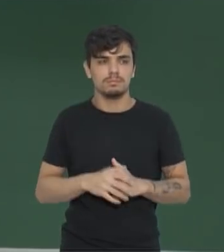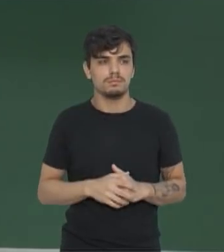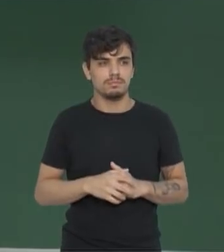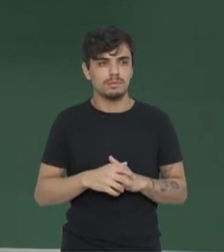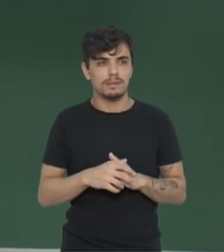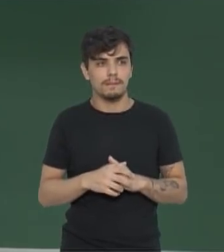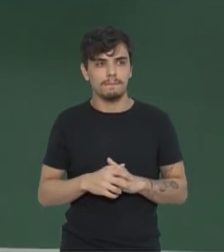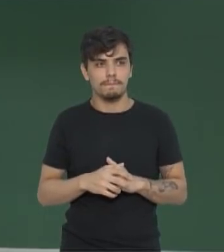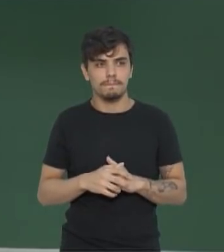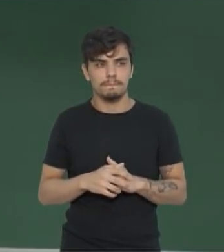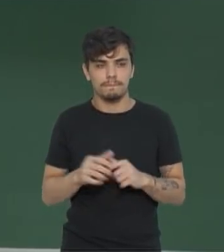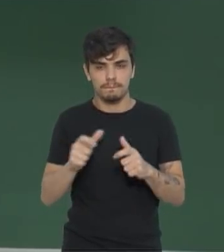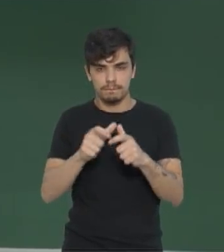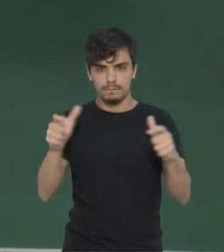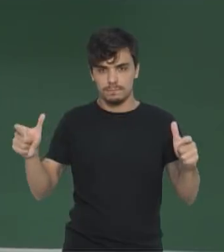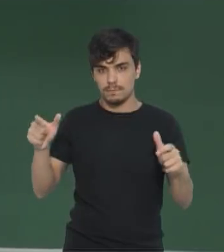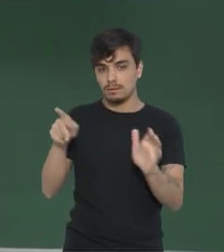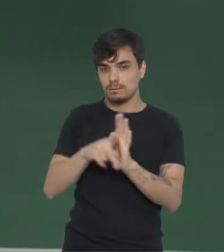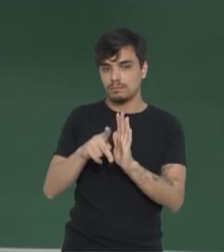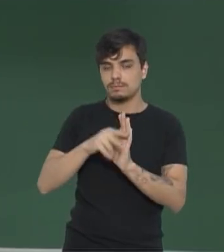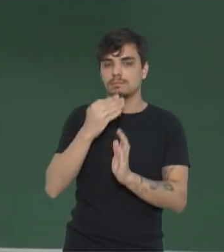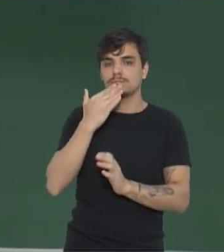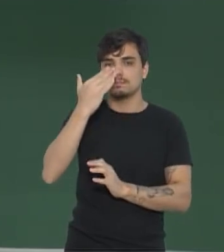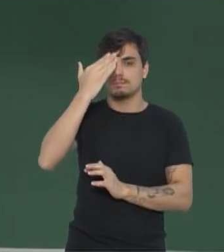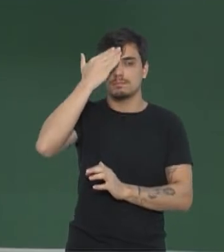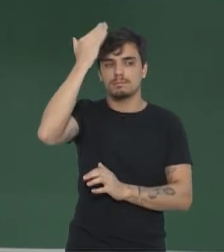né? Por essa expansão árabe.